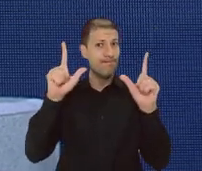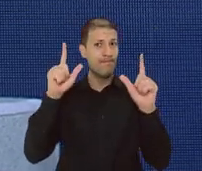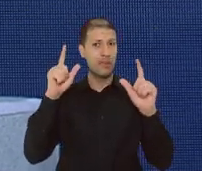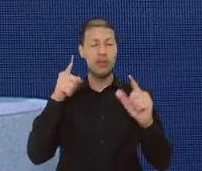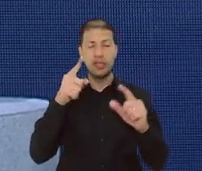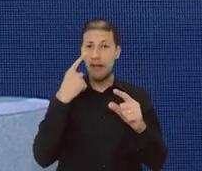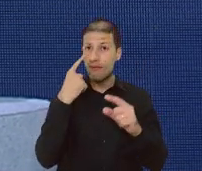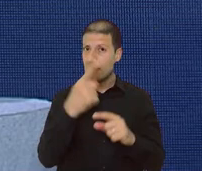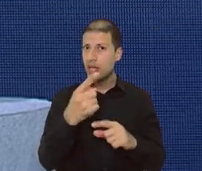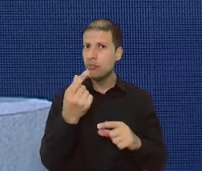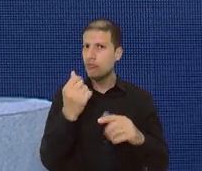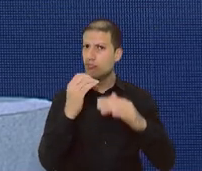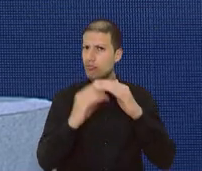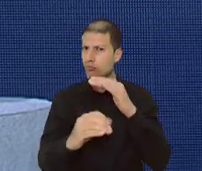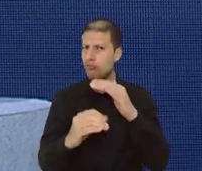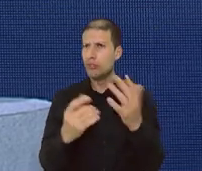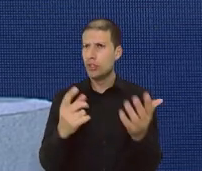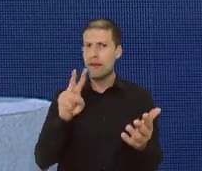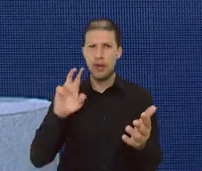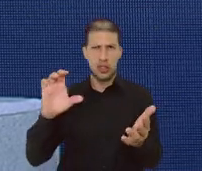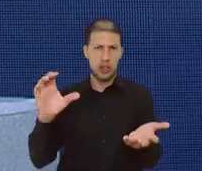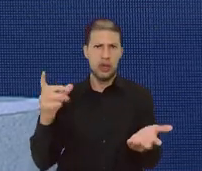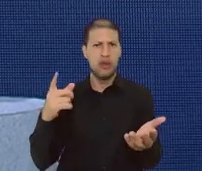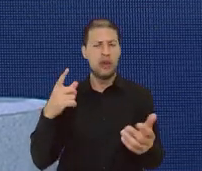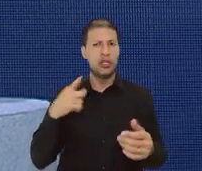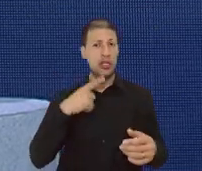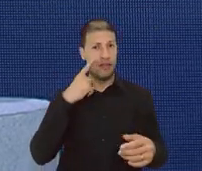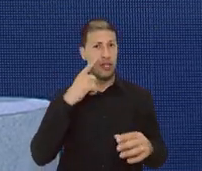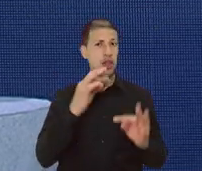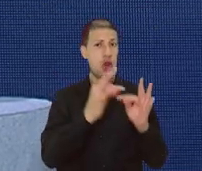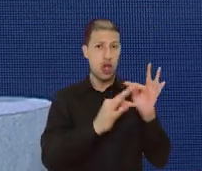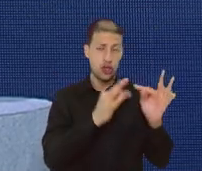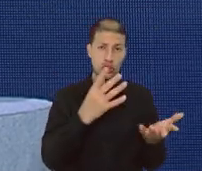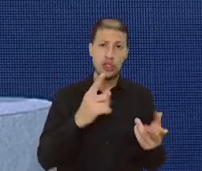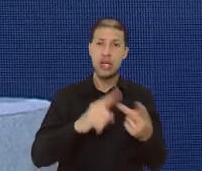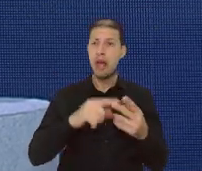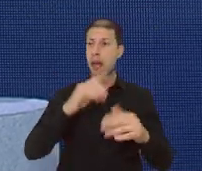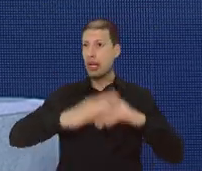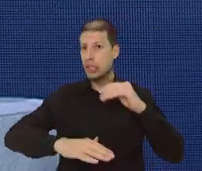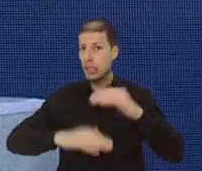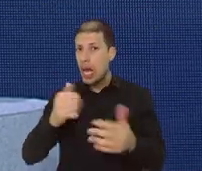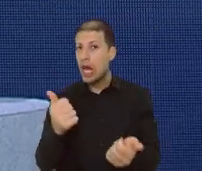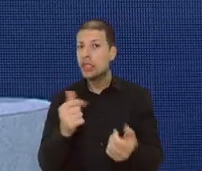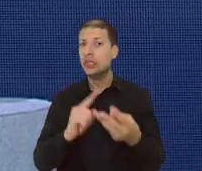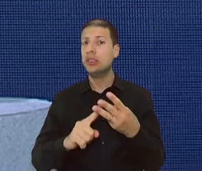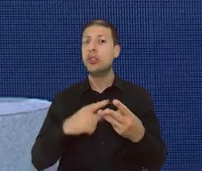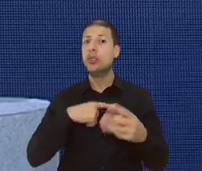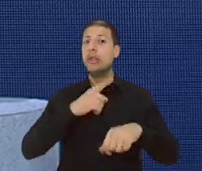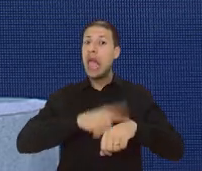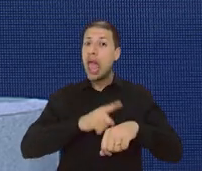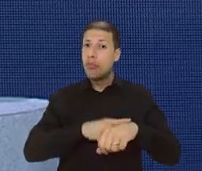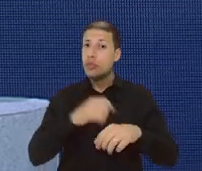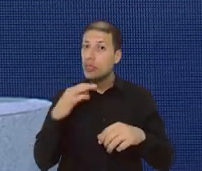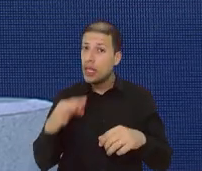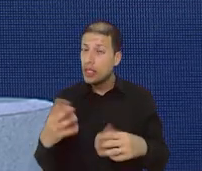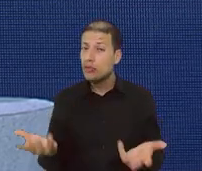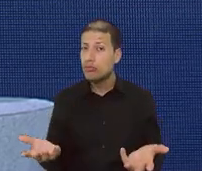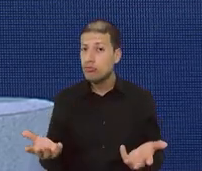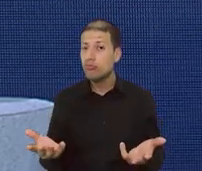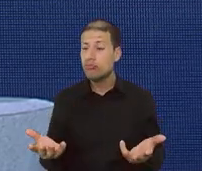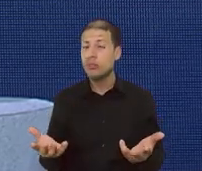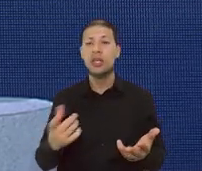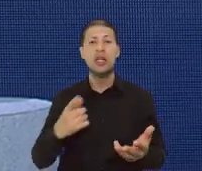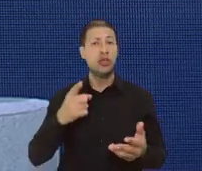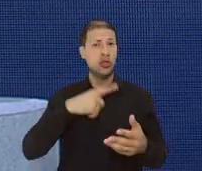como um ventre quer você tem que olhar se tem início de tecnologia o talento o time de investir naquele mercado então quando a gente dá